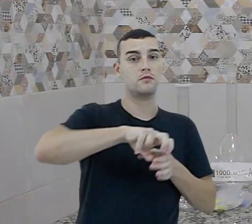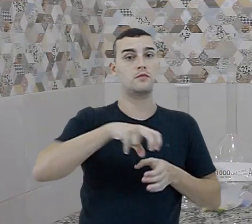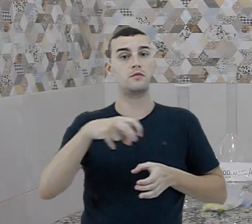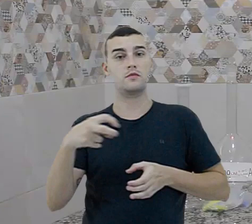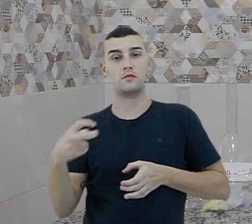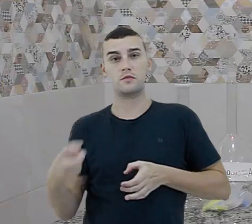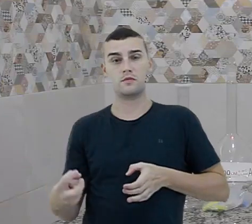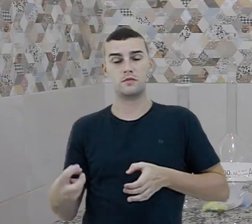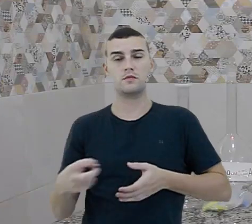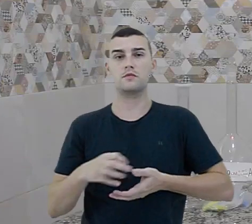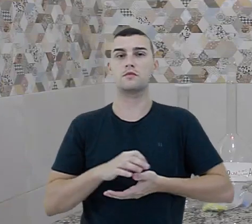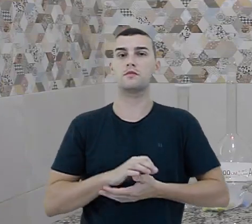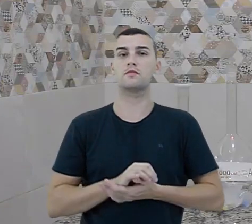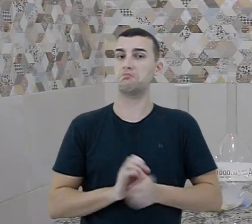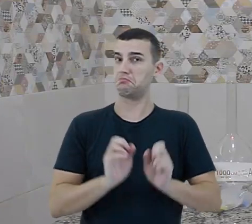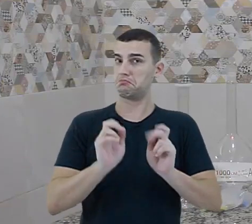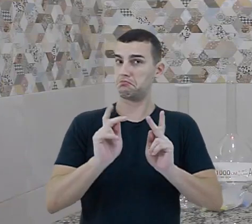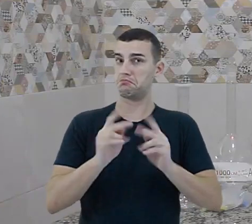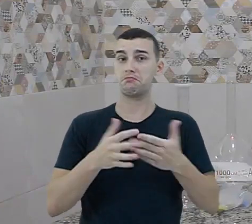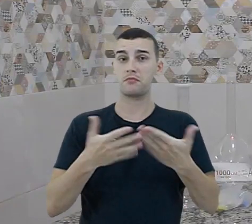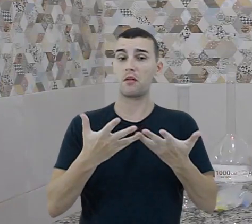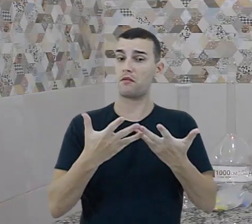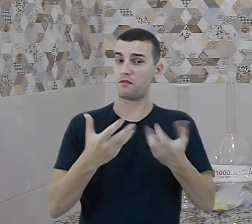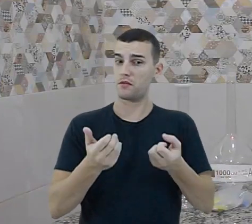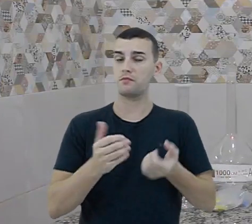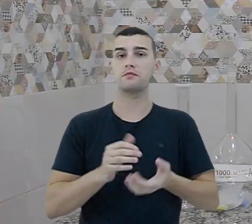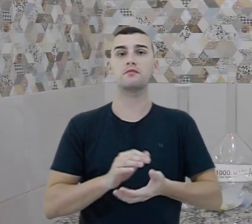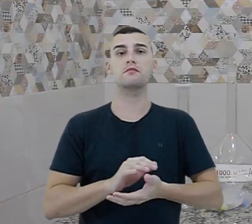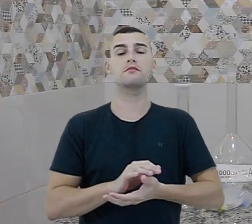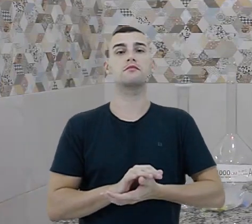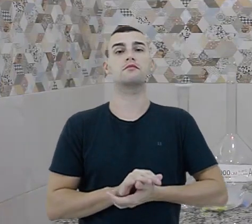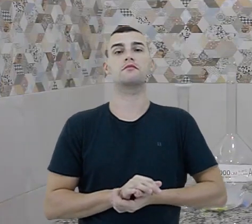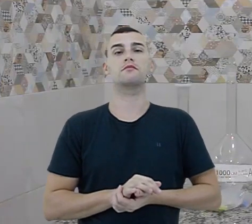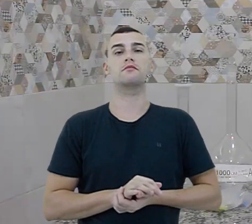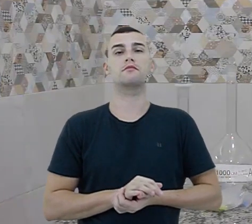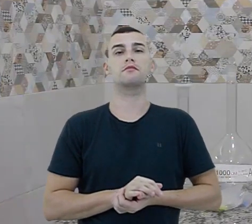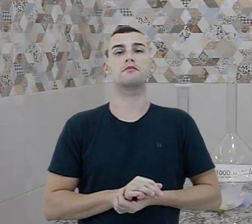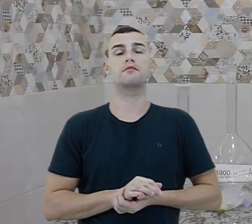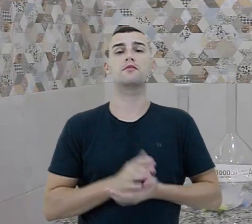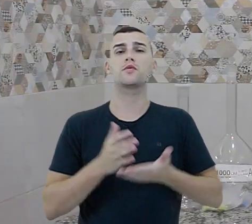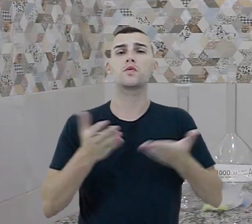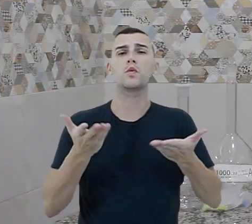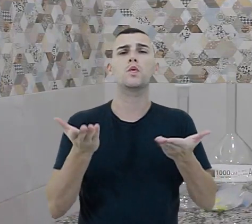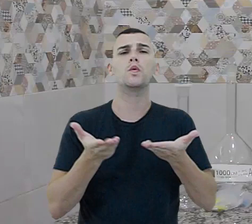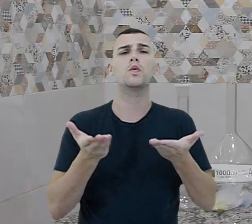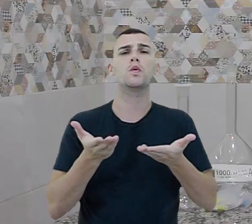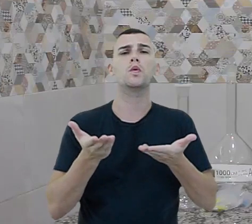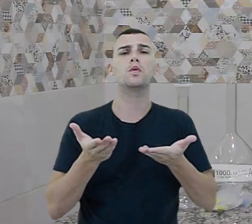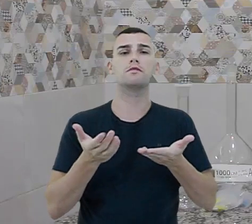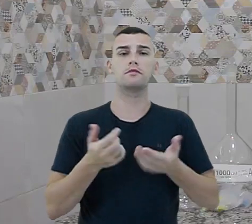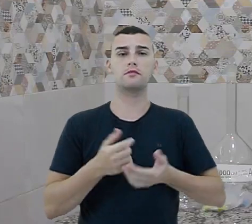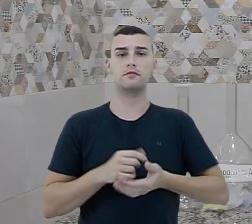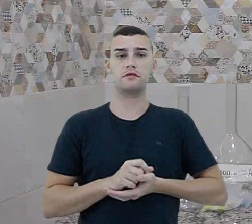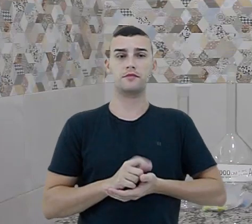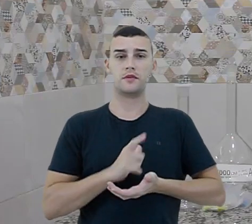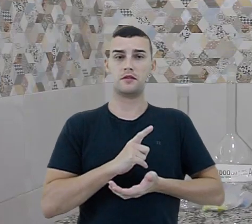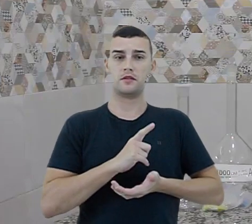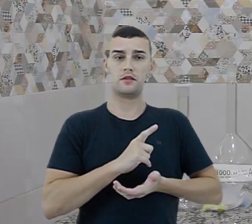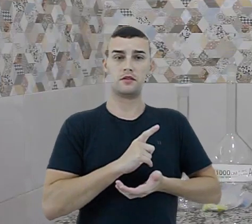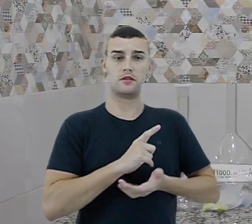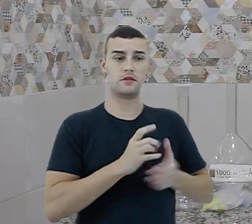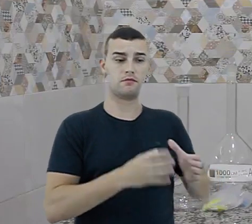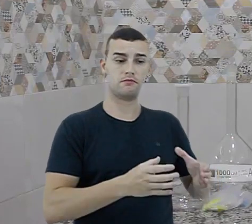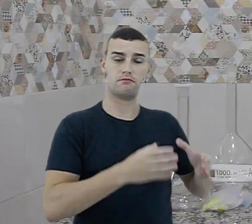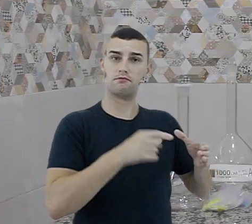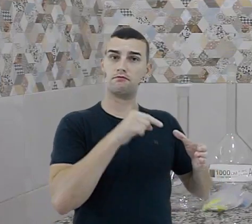voltada para cima, certo? Então vamos lá. Então agora eu vou